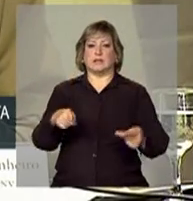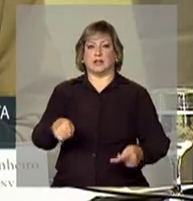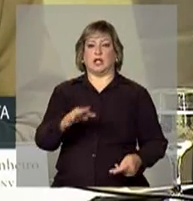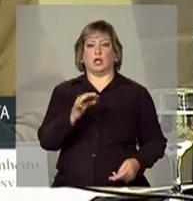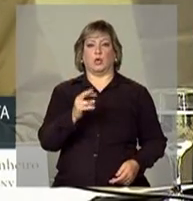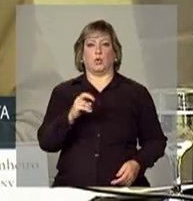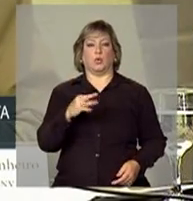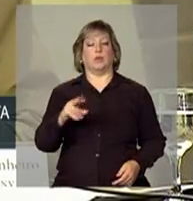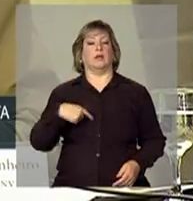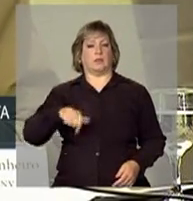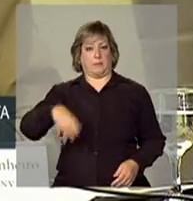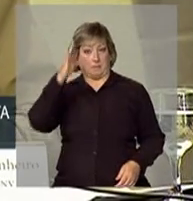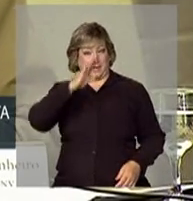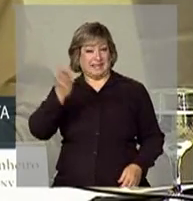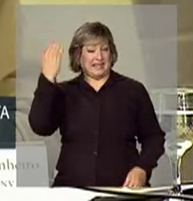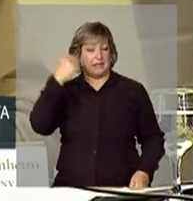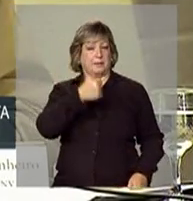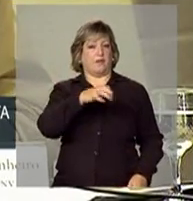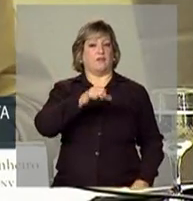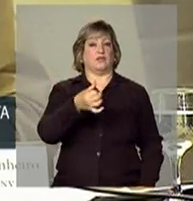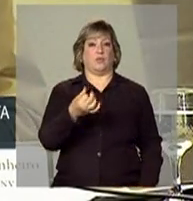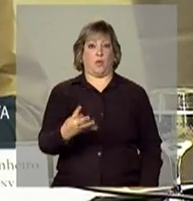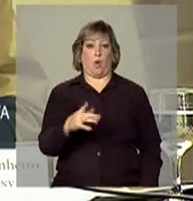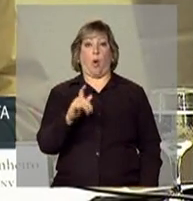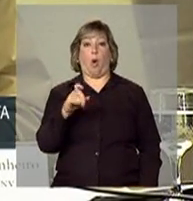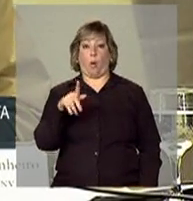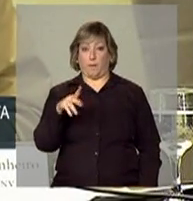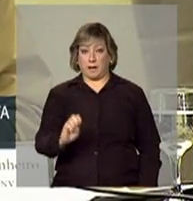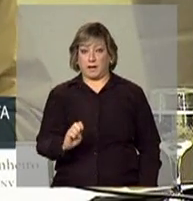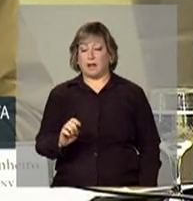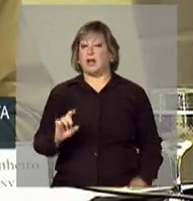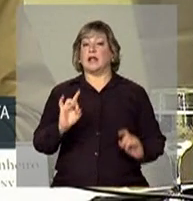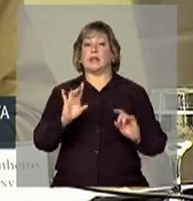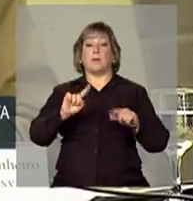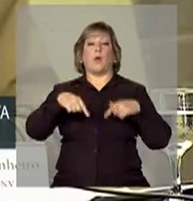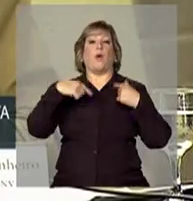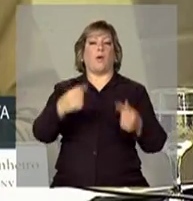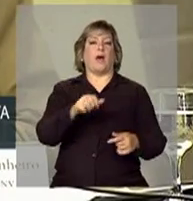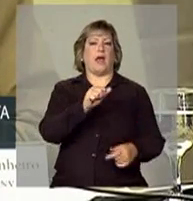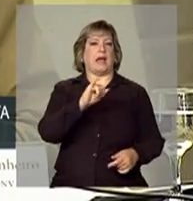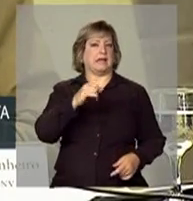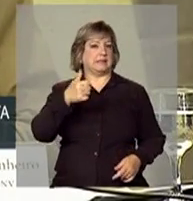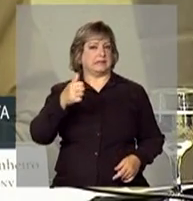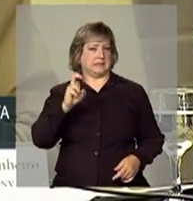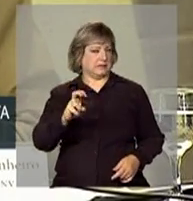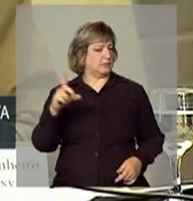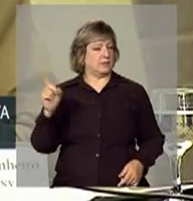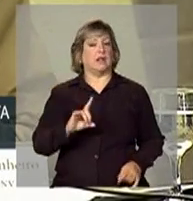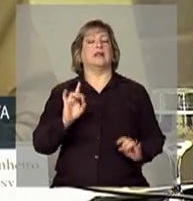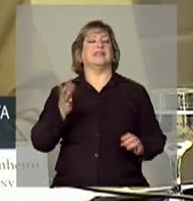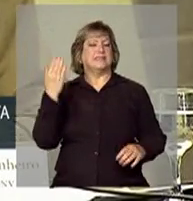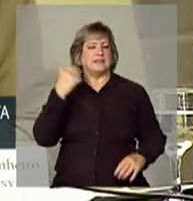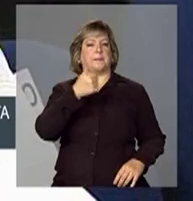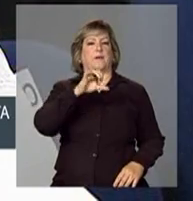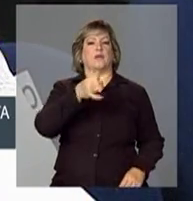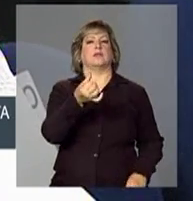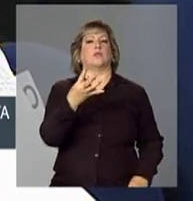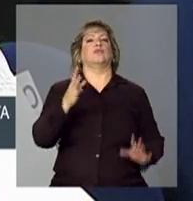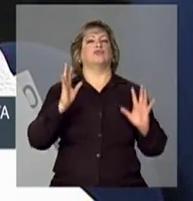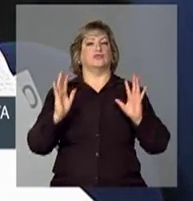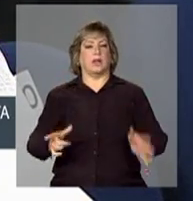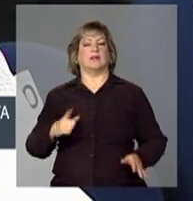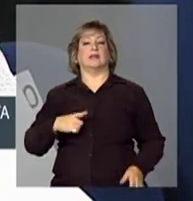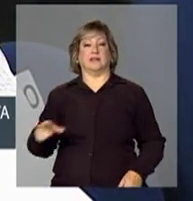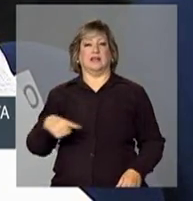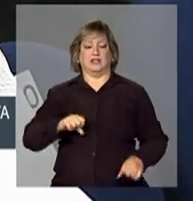no Brasil desde o golpe de 64. Não foi só depois do AI-5, desde 64 a tortura já era